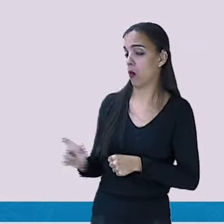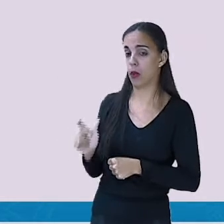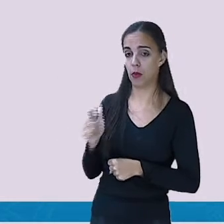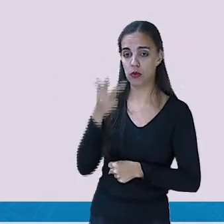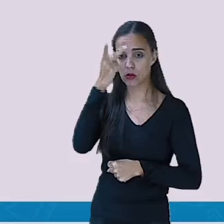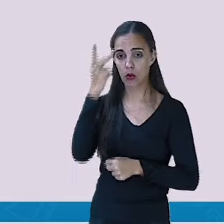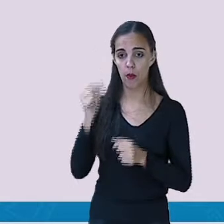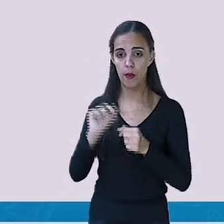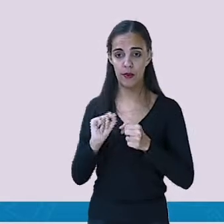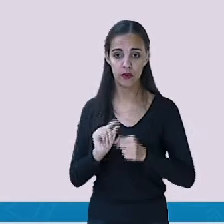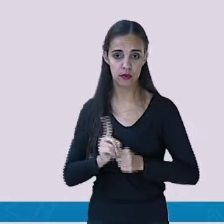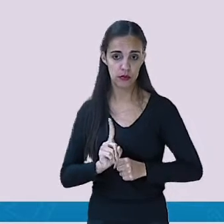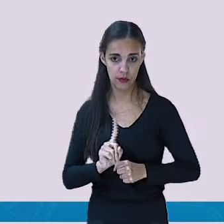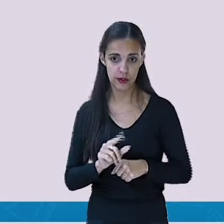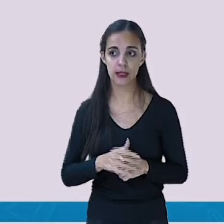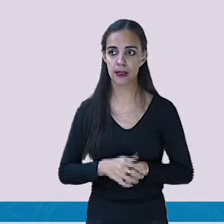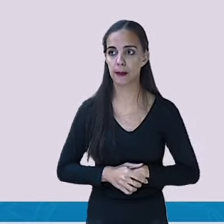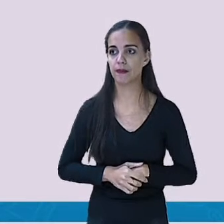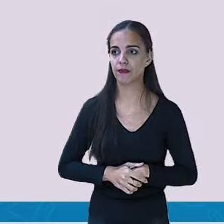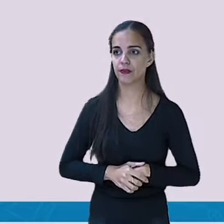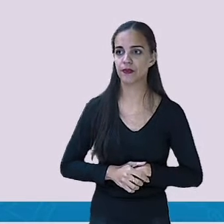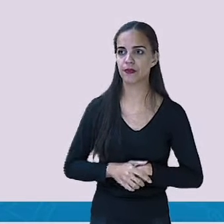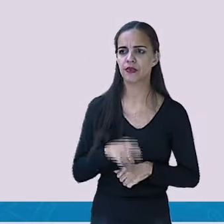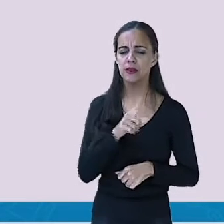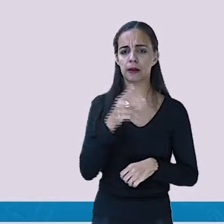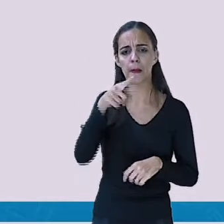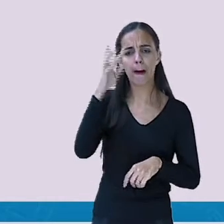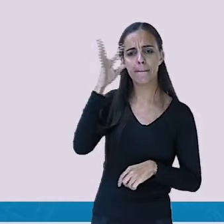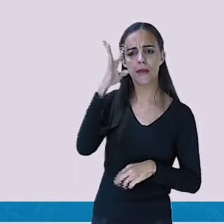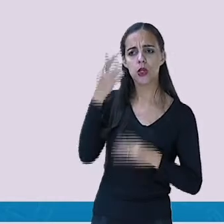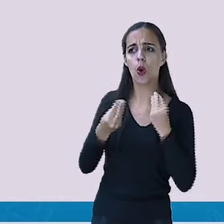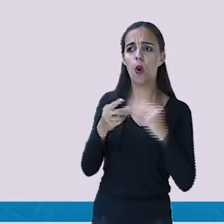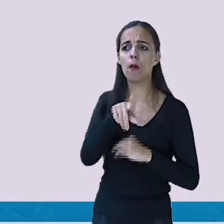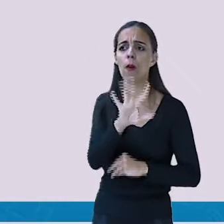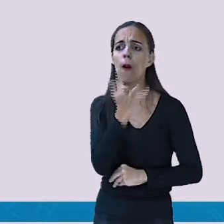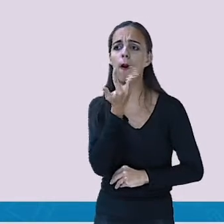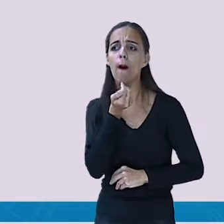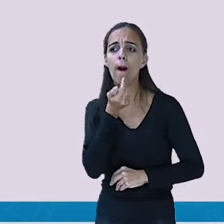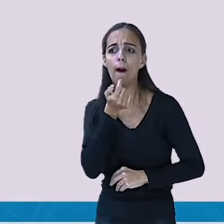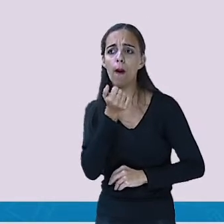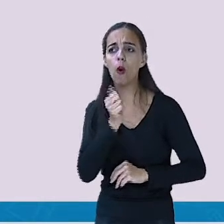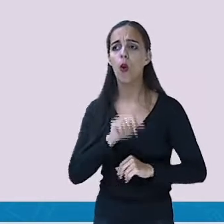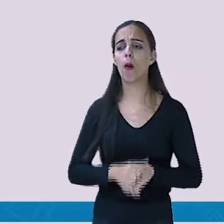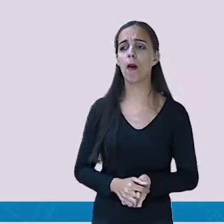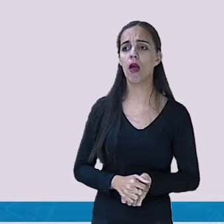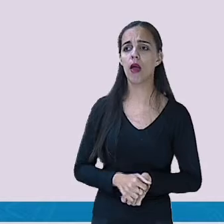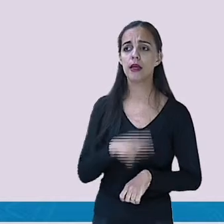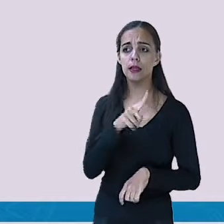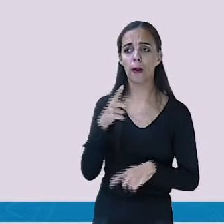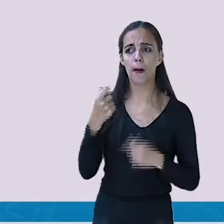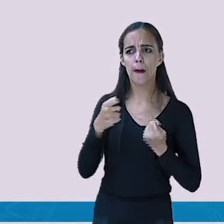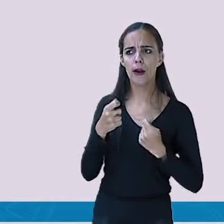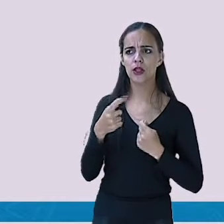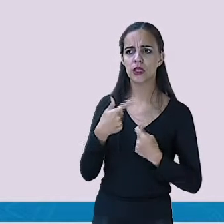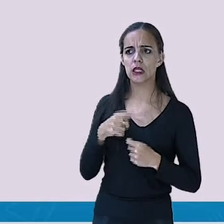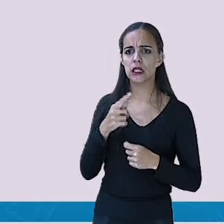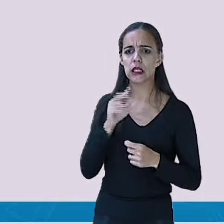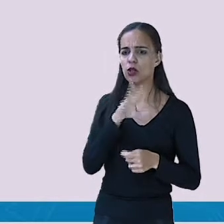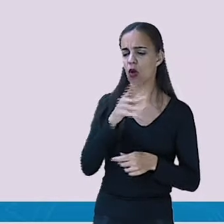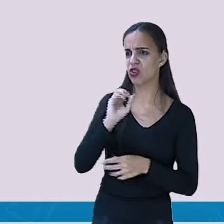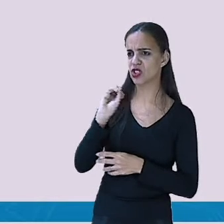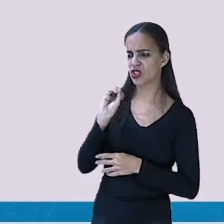prato a comida que você vai comer. Não desperdice. Não jogue